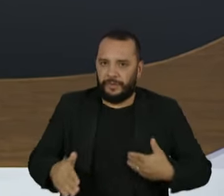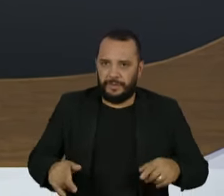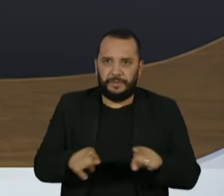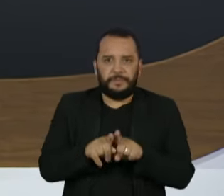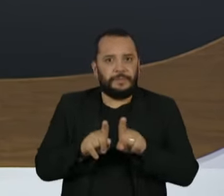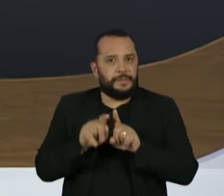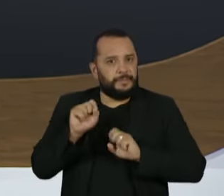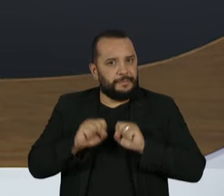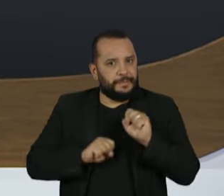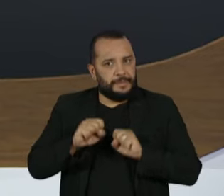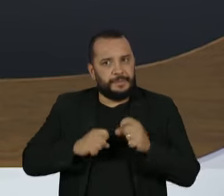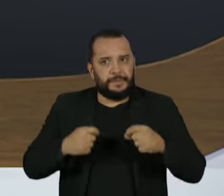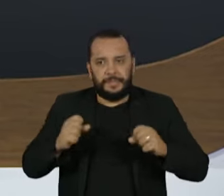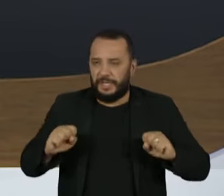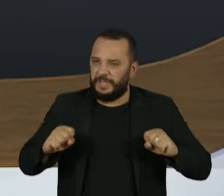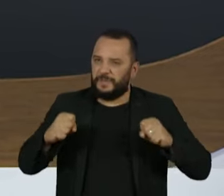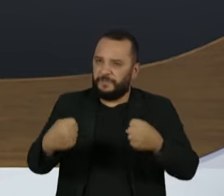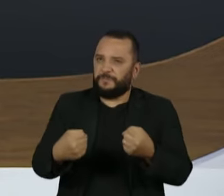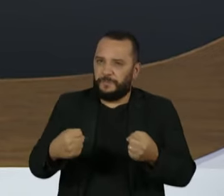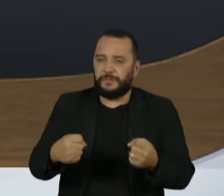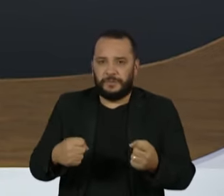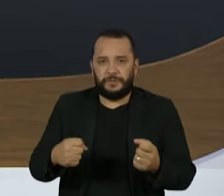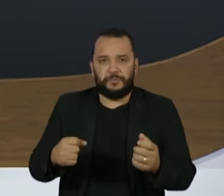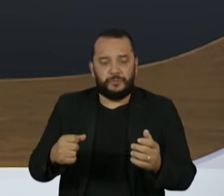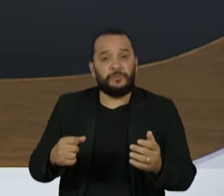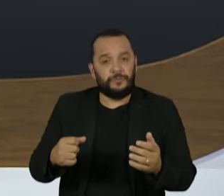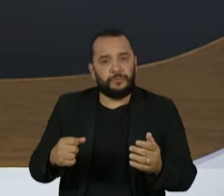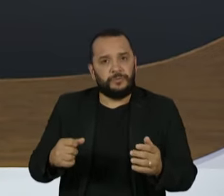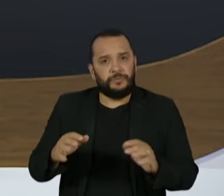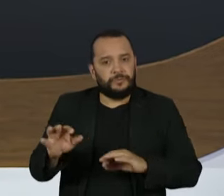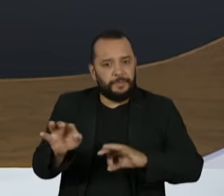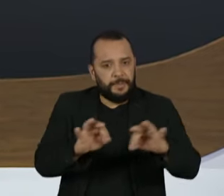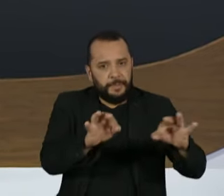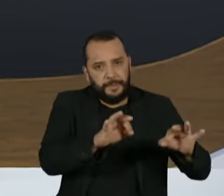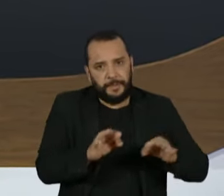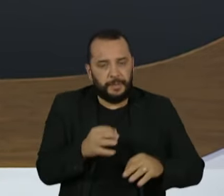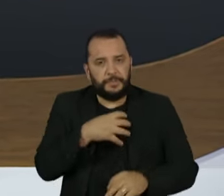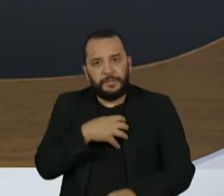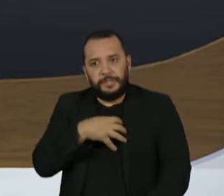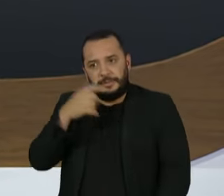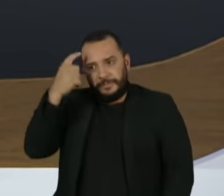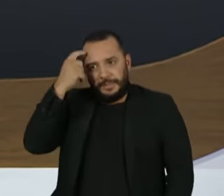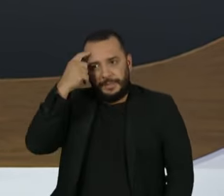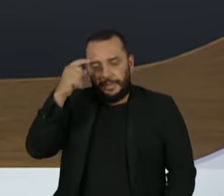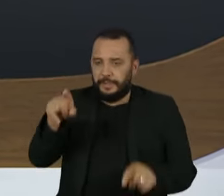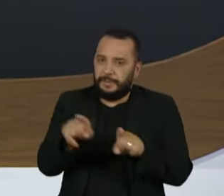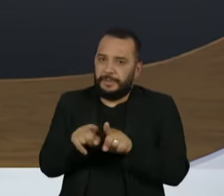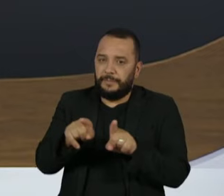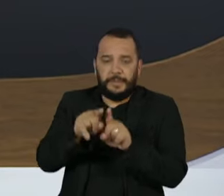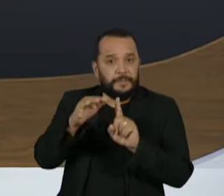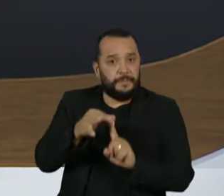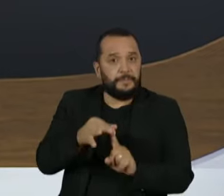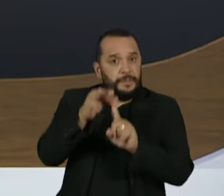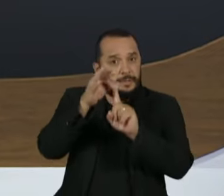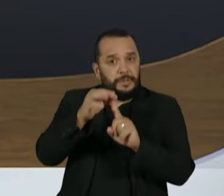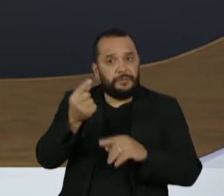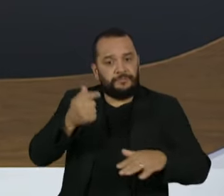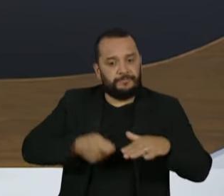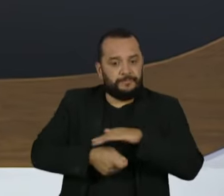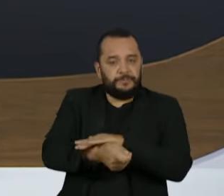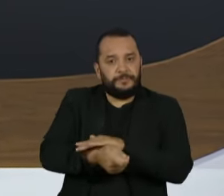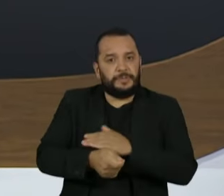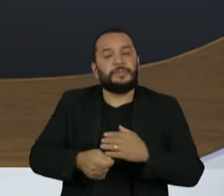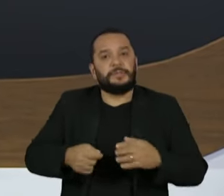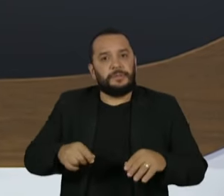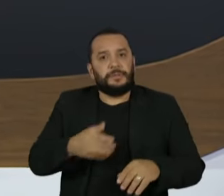devem voltar os seus esforços e isso significa reconfigurar os modos de pensar e as prioridades de investimentos